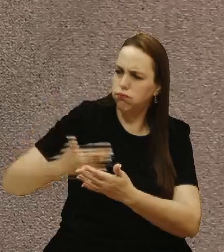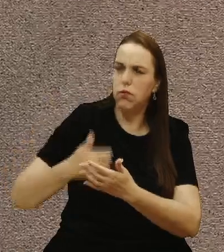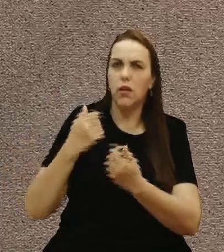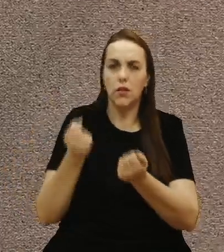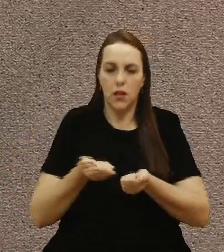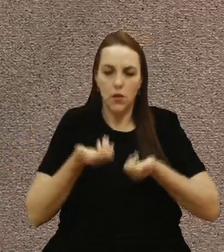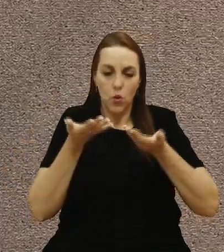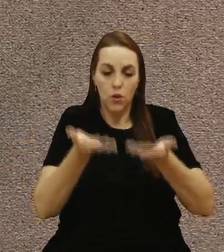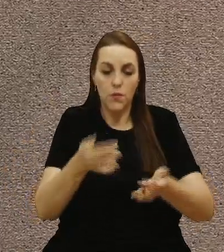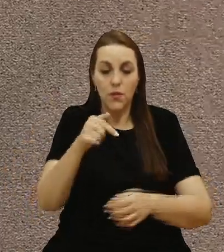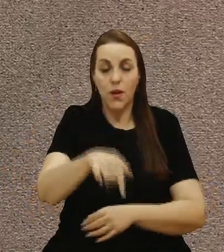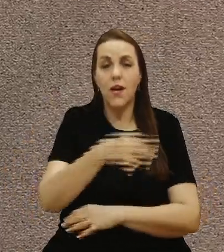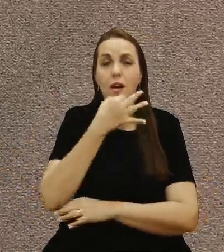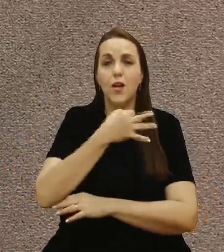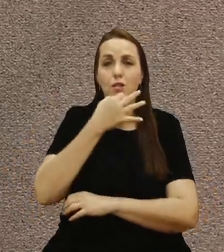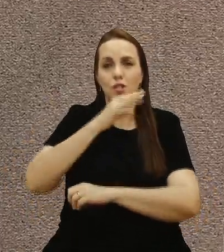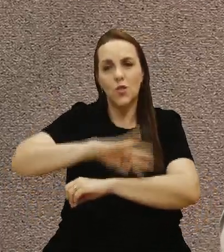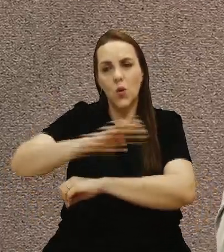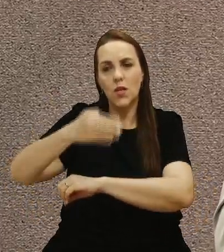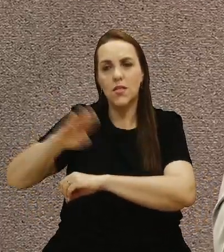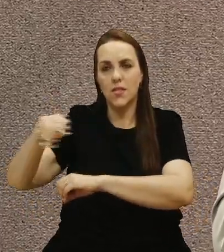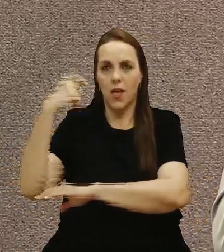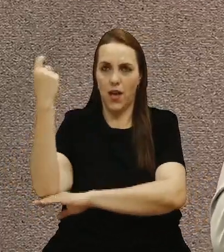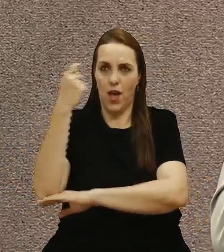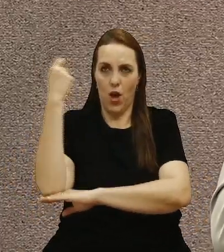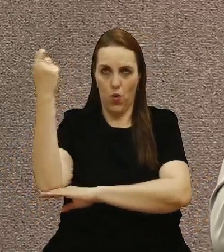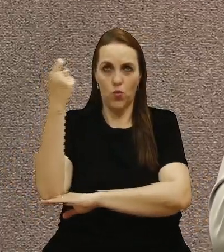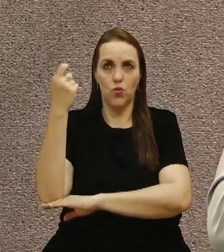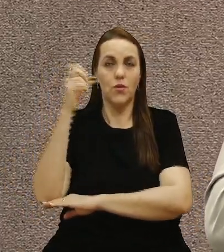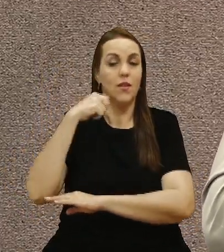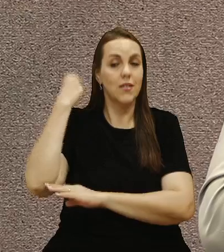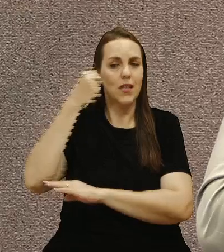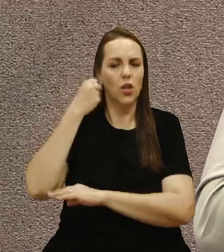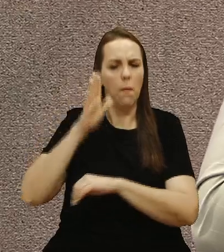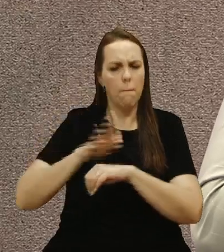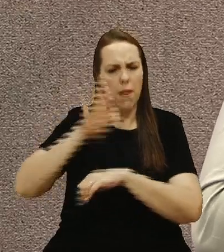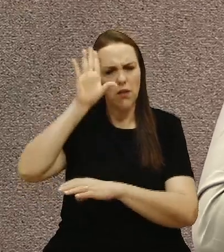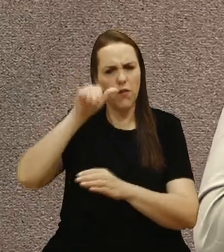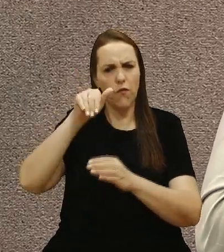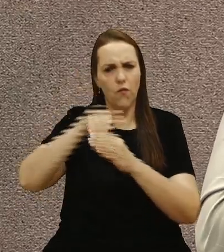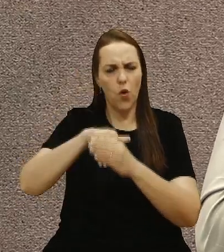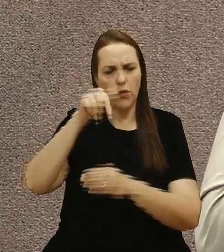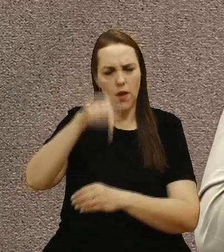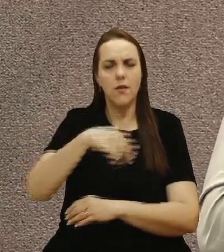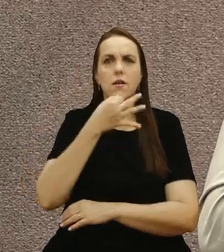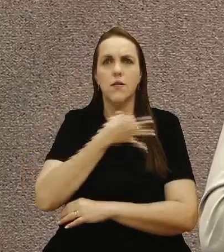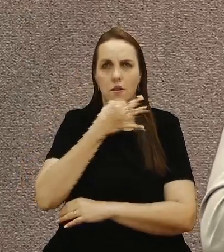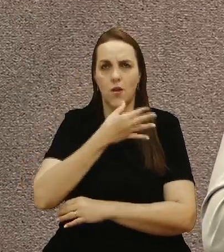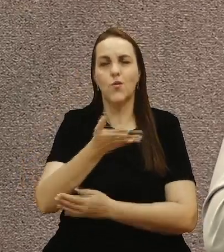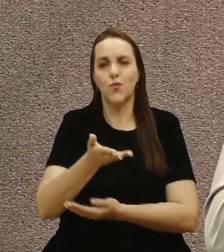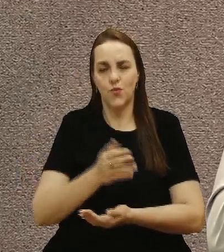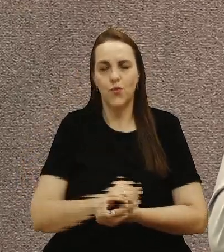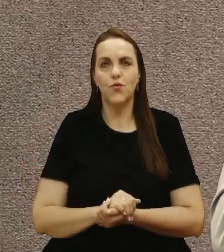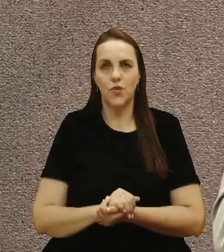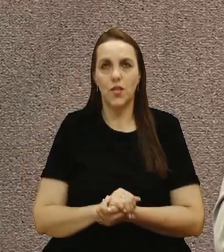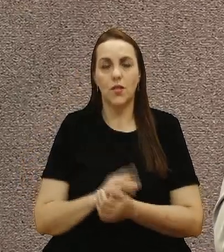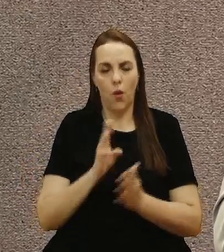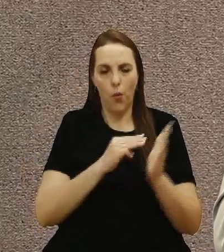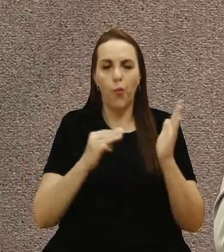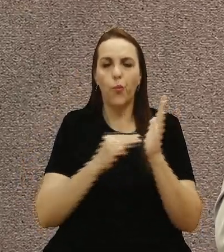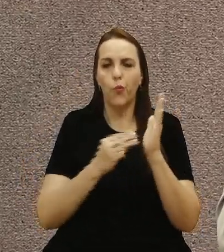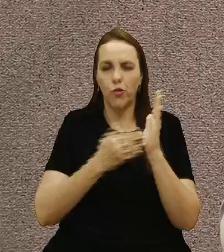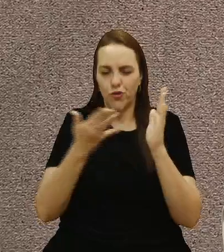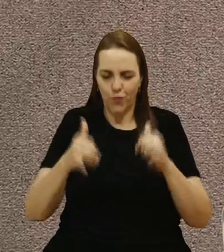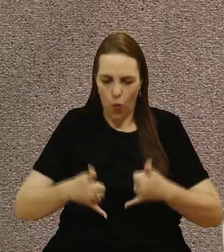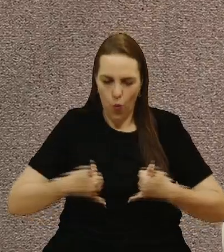com Caxias do Sul, com a Serra Gaúcha. Senador Reis, que foi o mais votado na última eleição aqui em Caxias do Sul, e esse é um motivo muito grande de orgulho